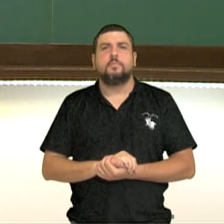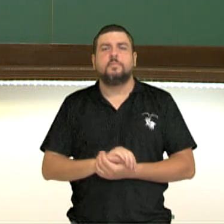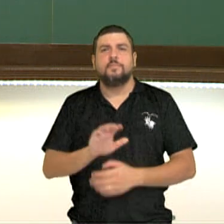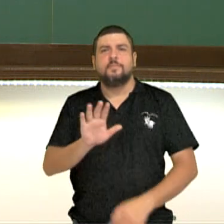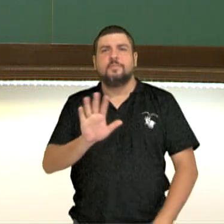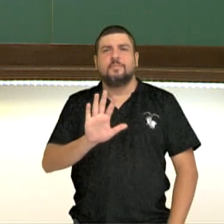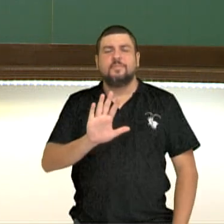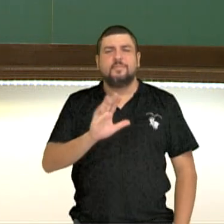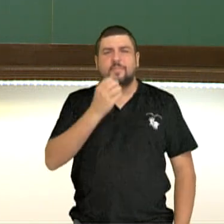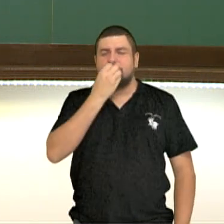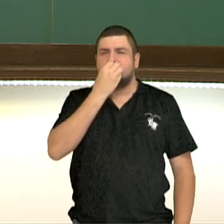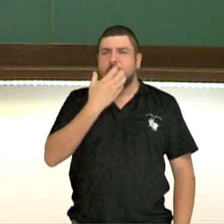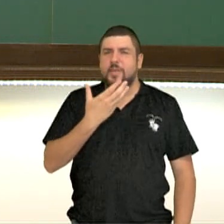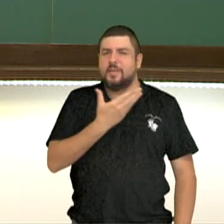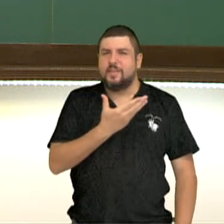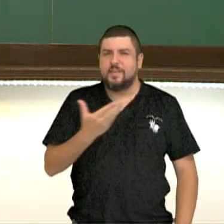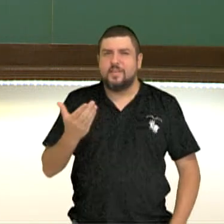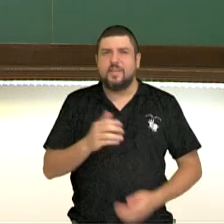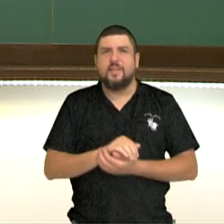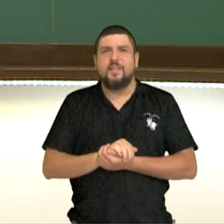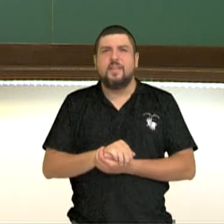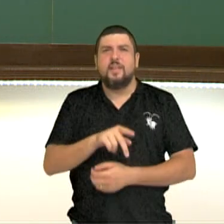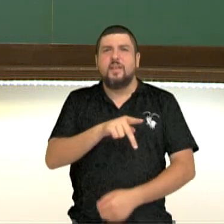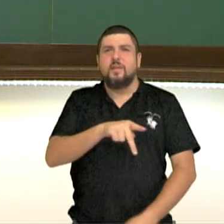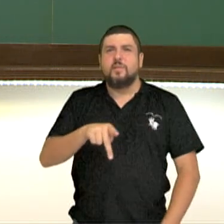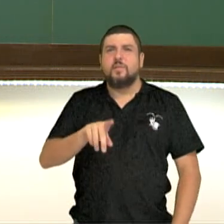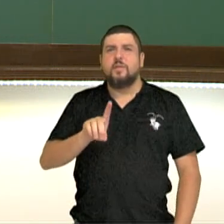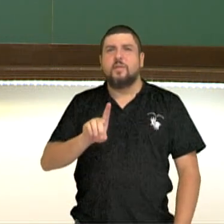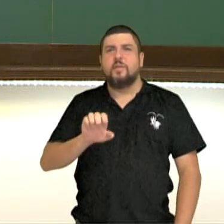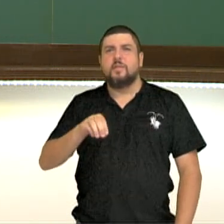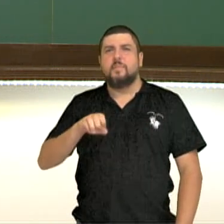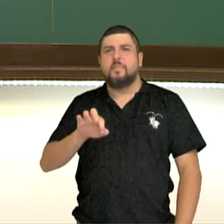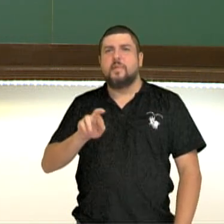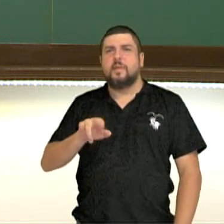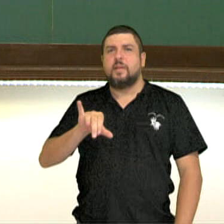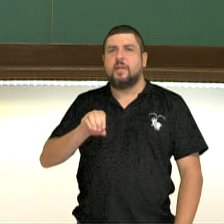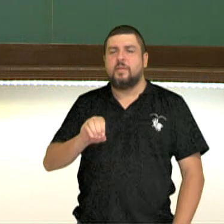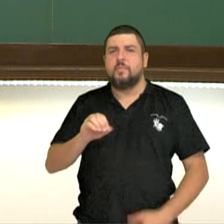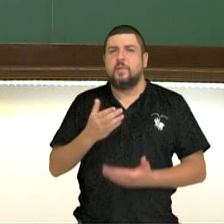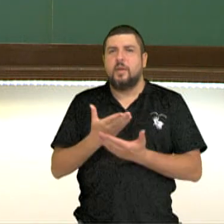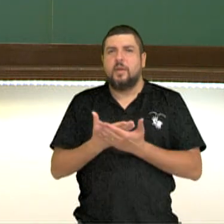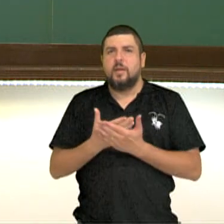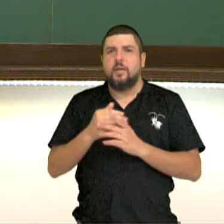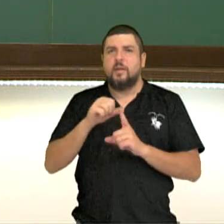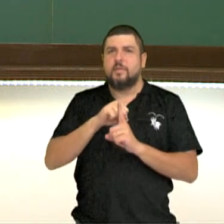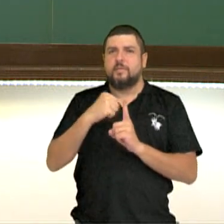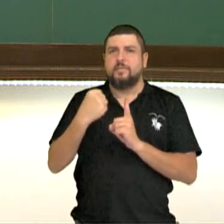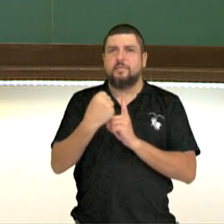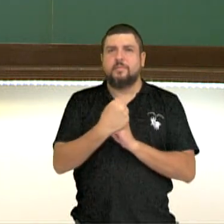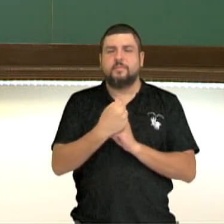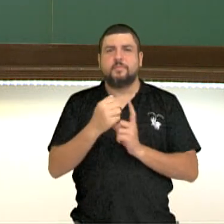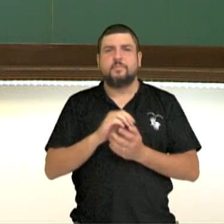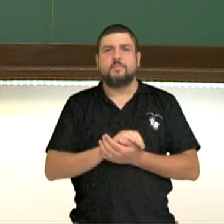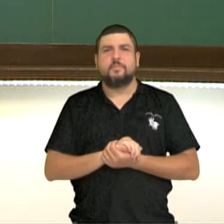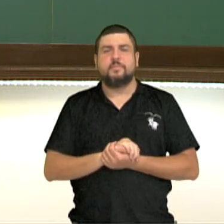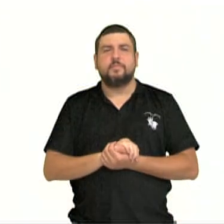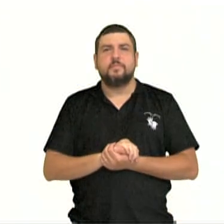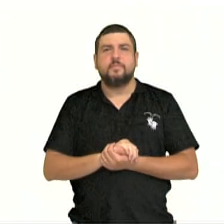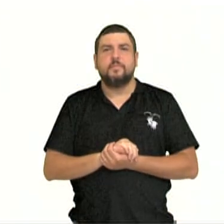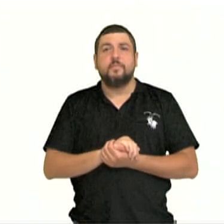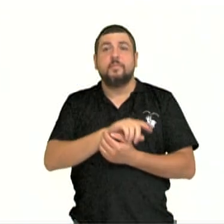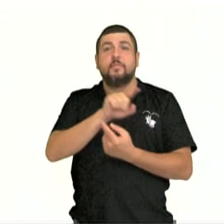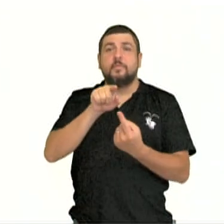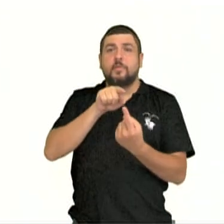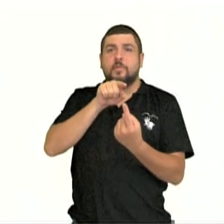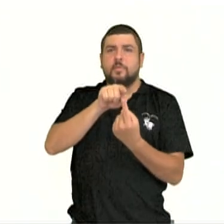Olá, estudantes! Tudo bem? Professor Demetrio na área para mais uma aula de Sociologia. Vamos ver o objetivo de